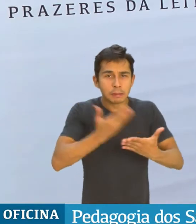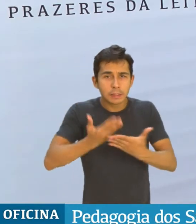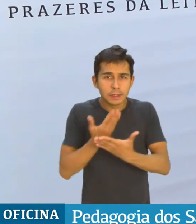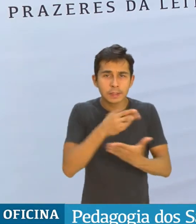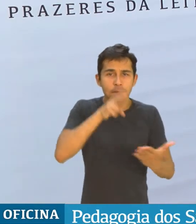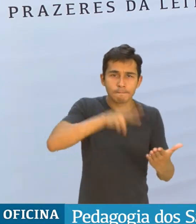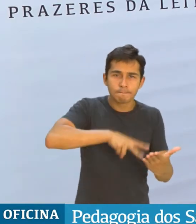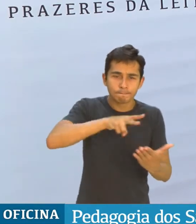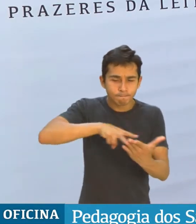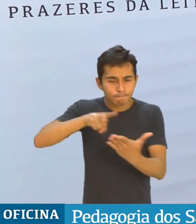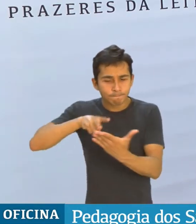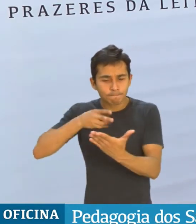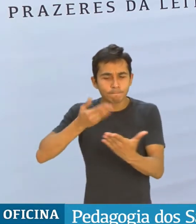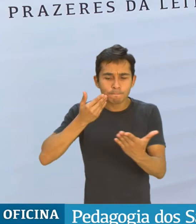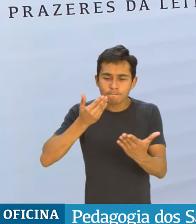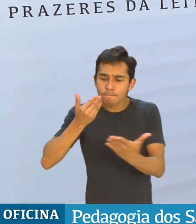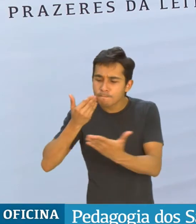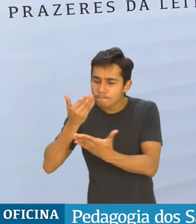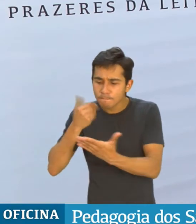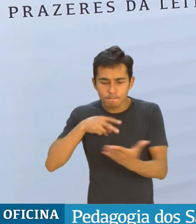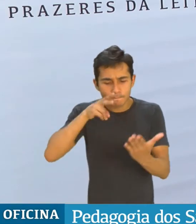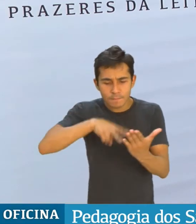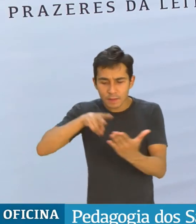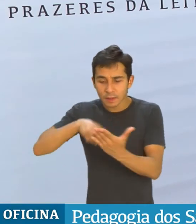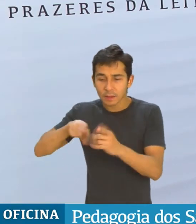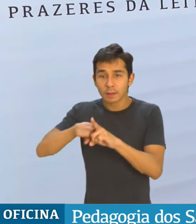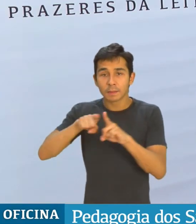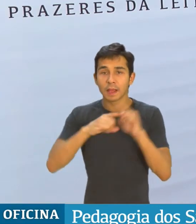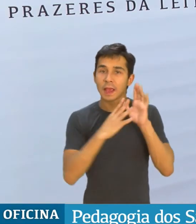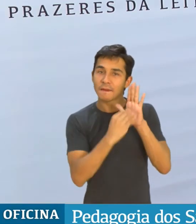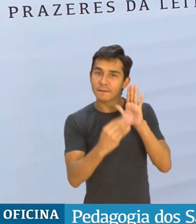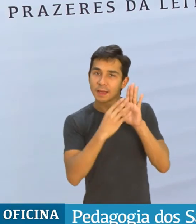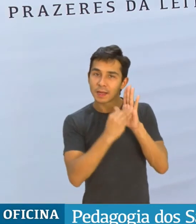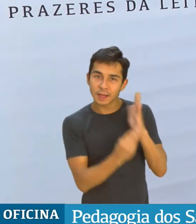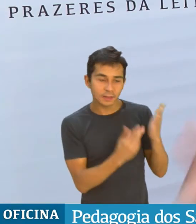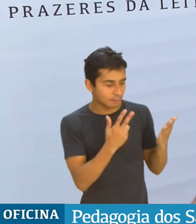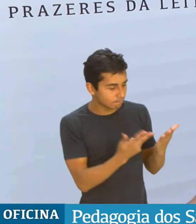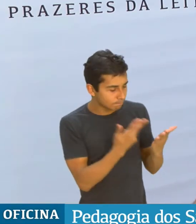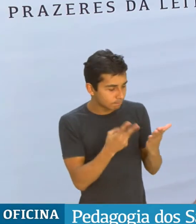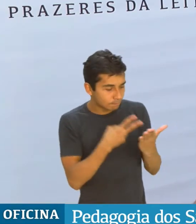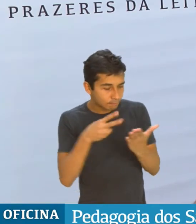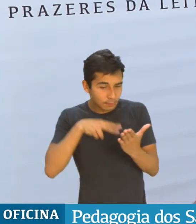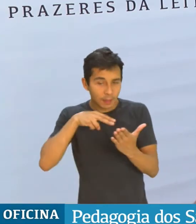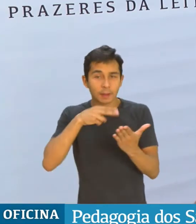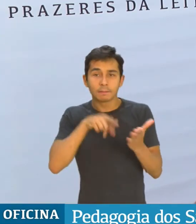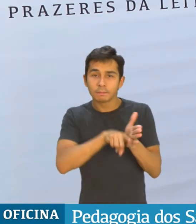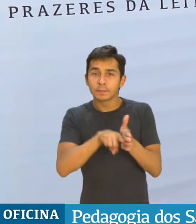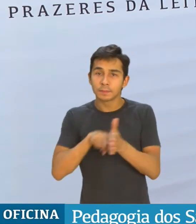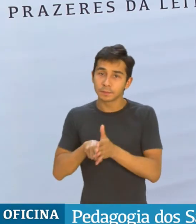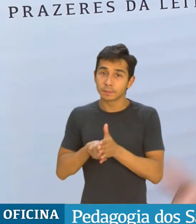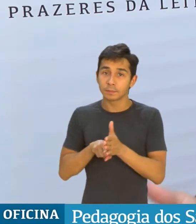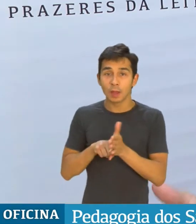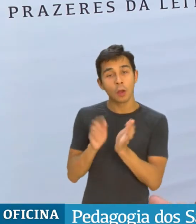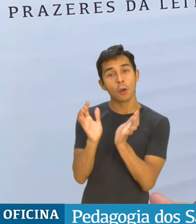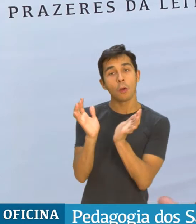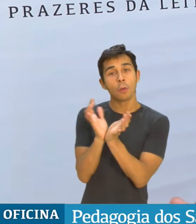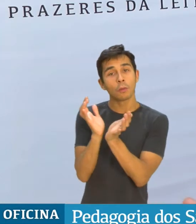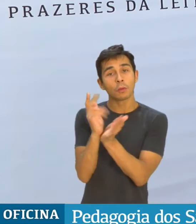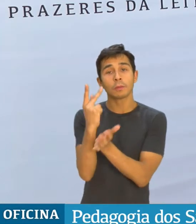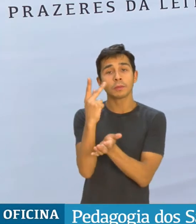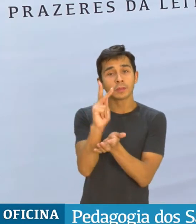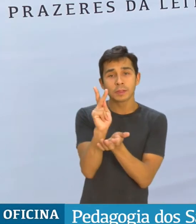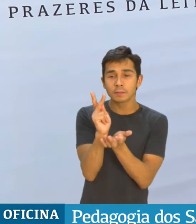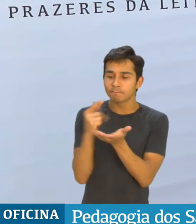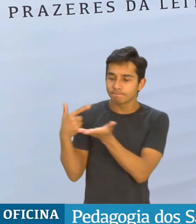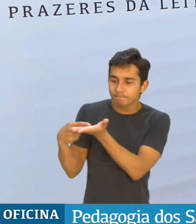com dedicação e conheça essas suas referências, né? Encontra seu time, encontra as pessoas para